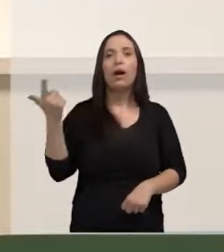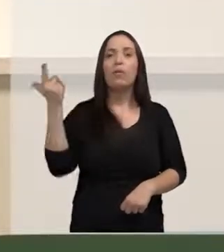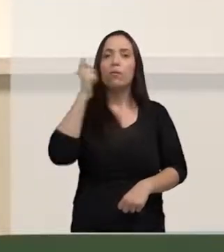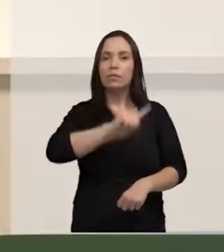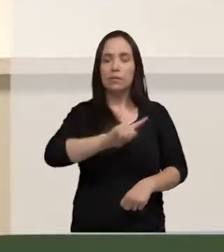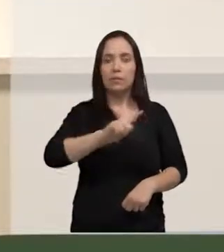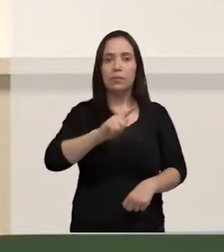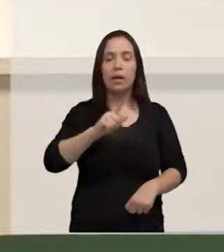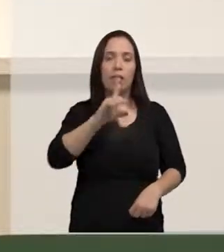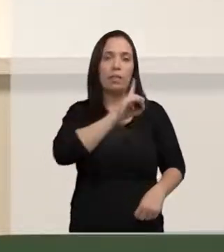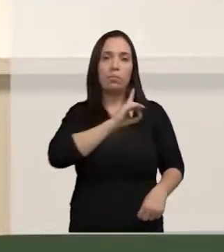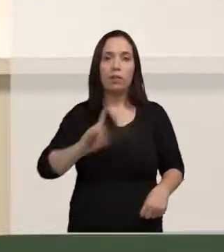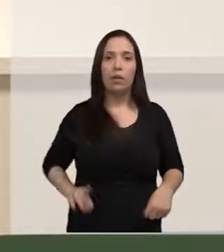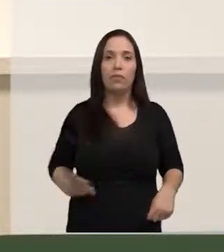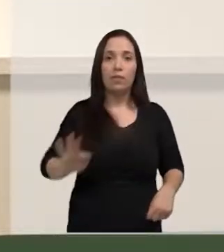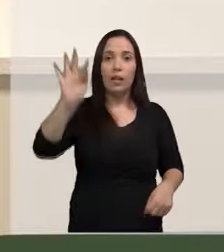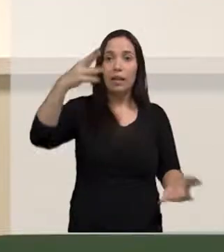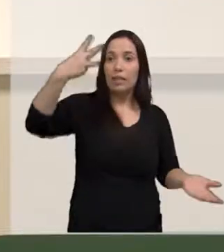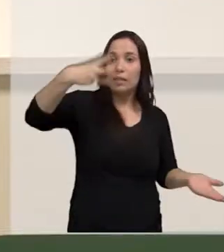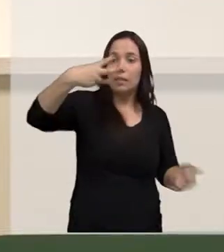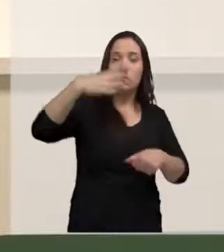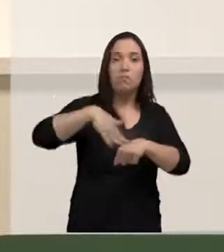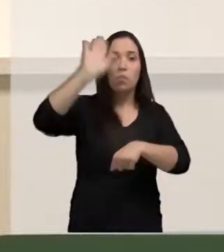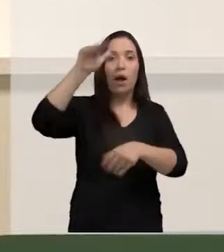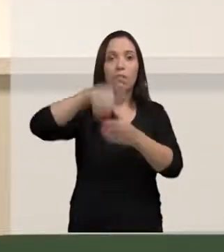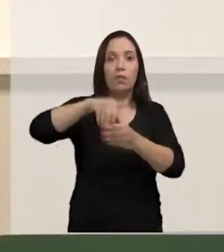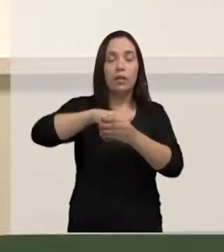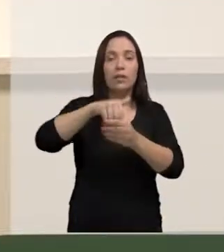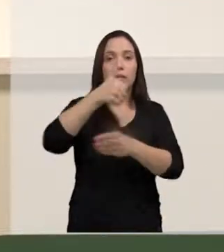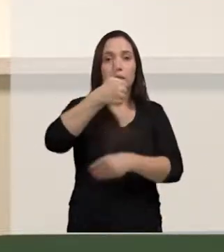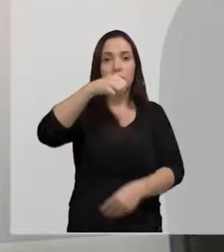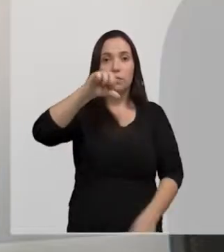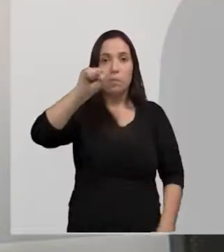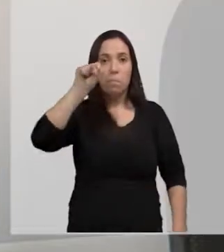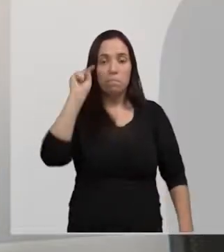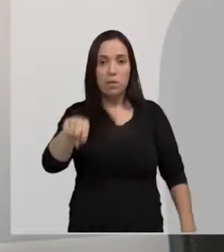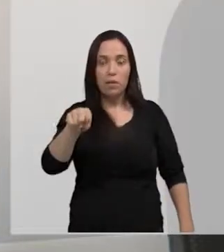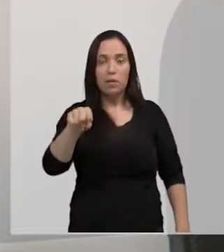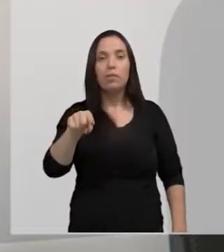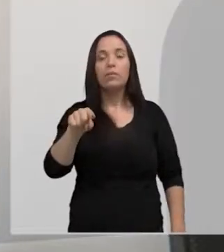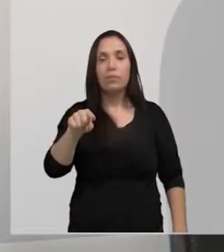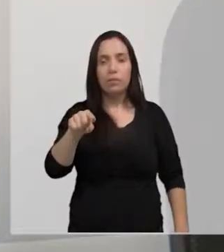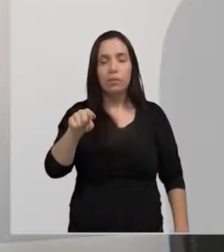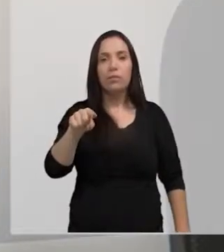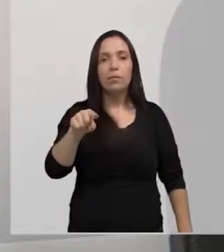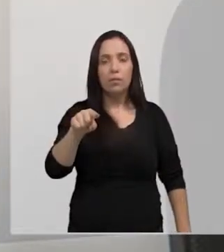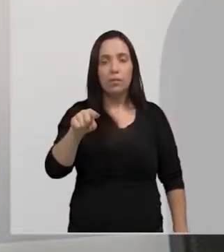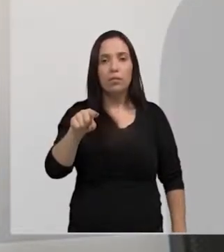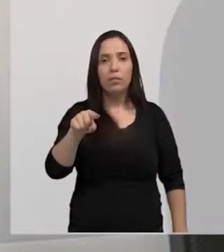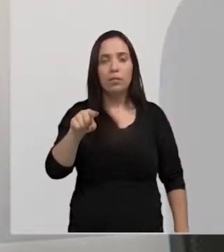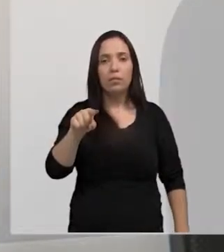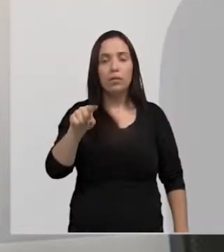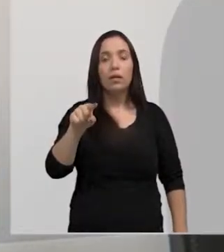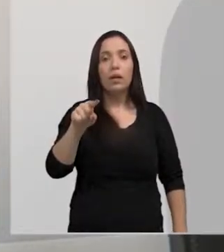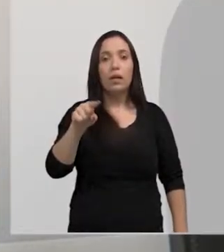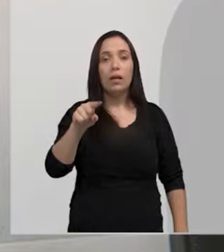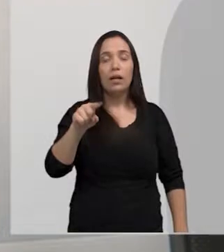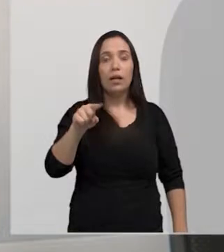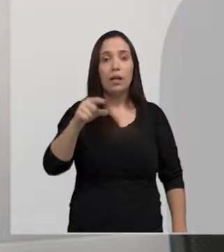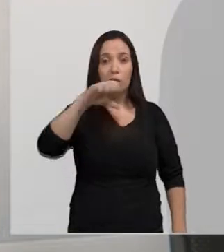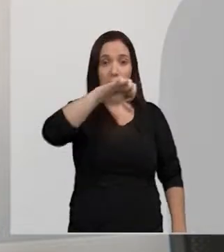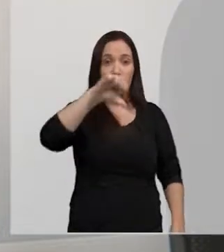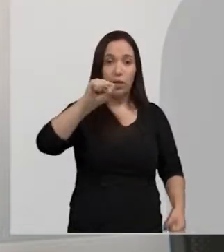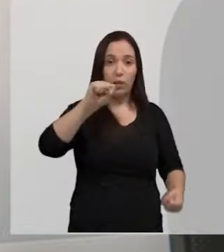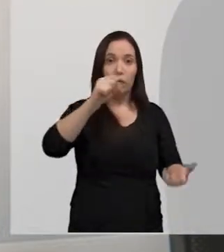como terceiro deputado federal mais bem votado, com 198 mil votos. Uhum. No primeiro mandato, ele teve aproximadamente 100 mil votos